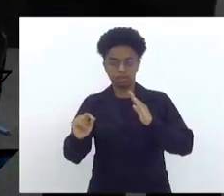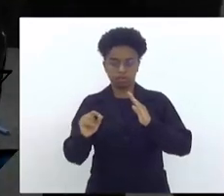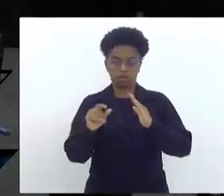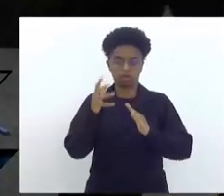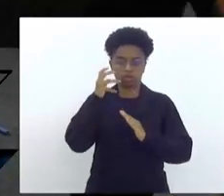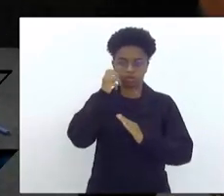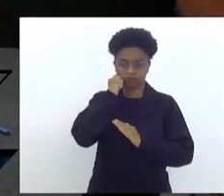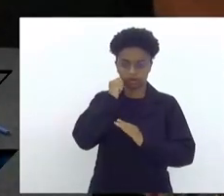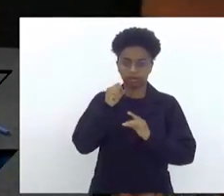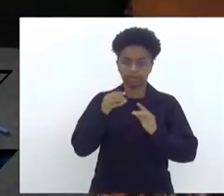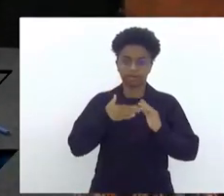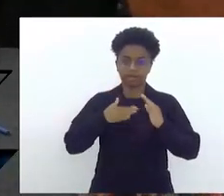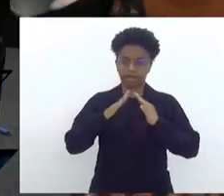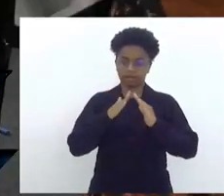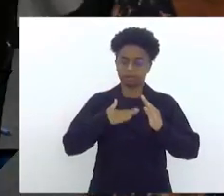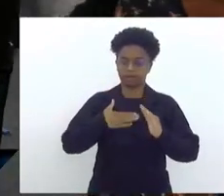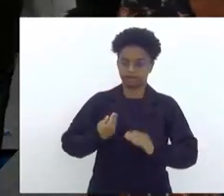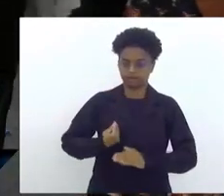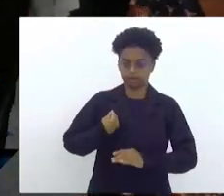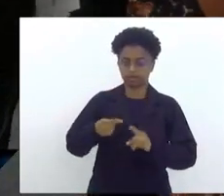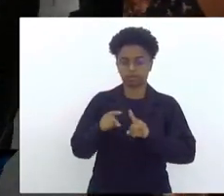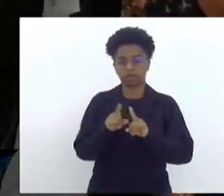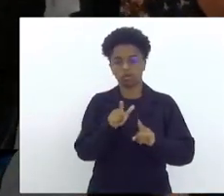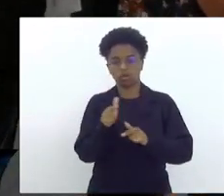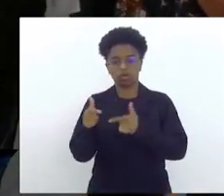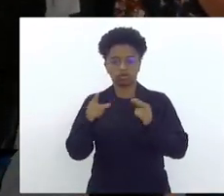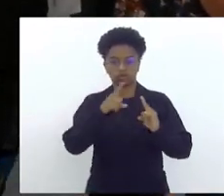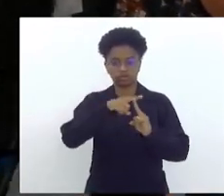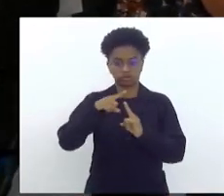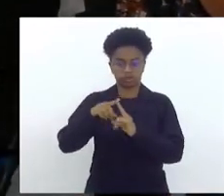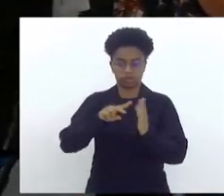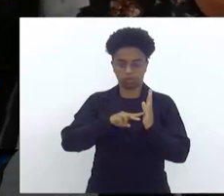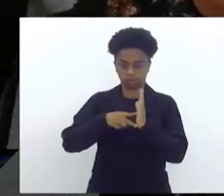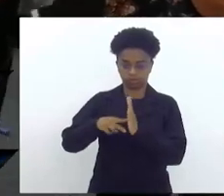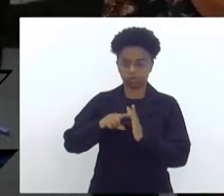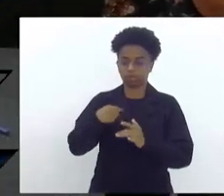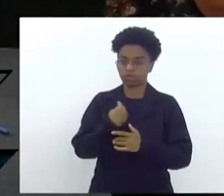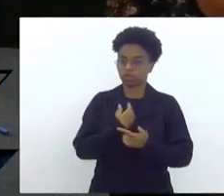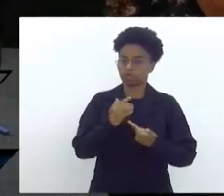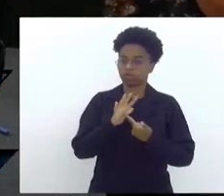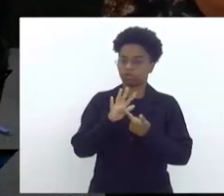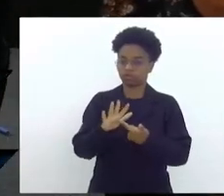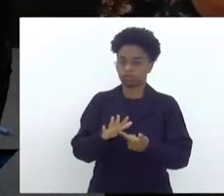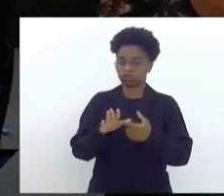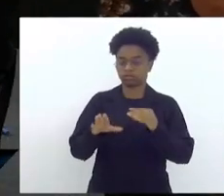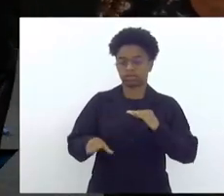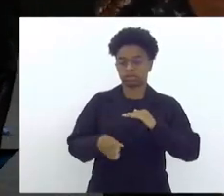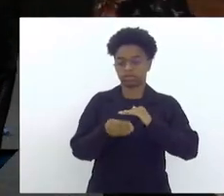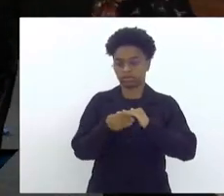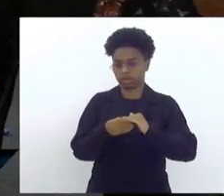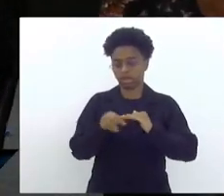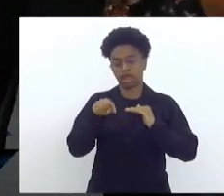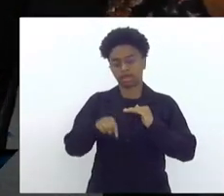públicas no Minha Casa Minha Vida em outros conjuntos habitacionais dizer que a gente apresentou uma Emenda que foi aqui agraciada em plenário agradeço a isso